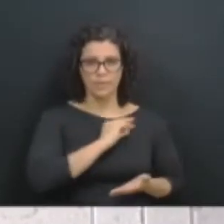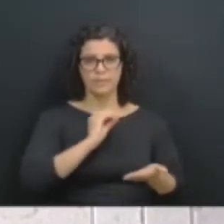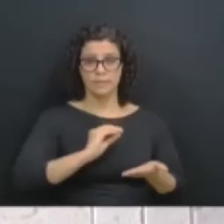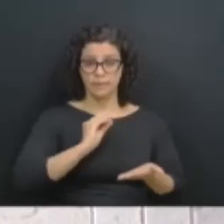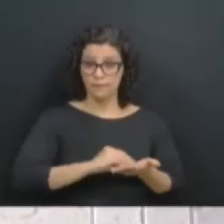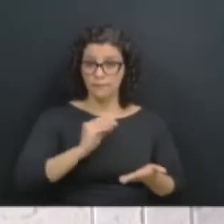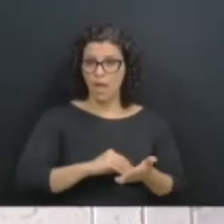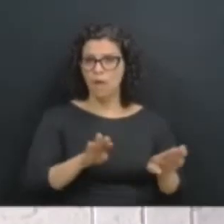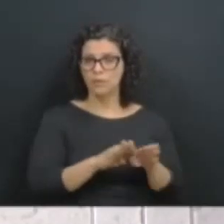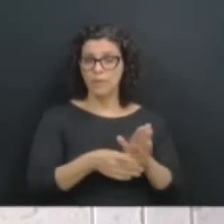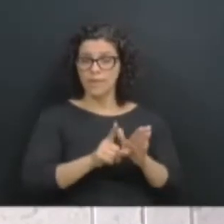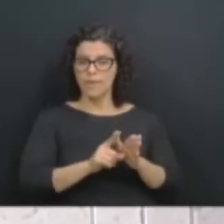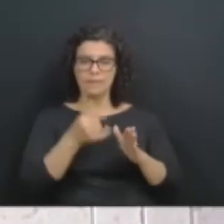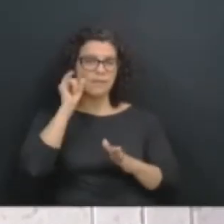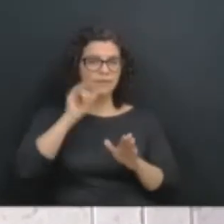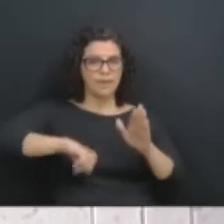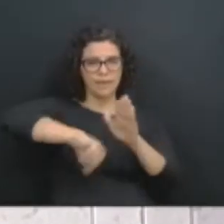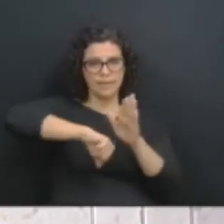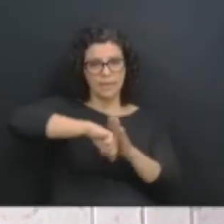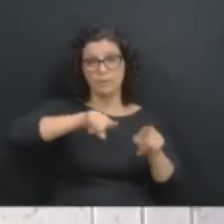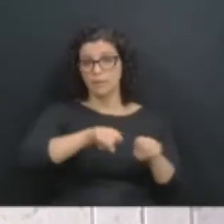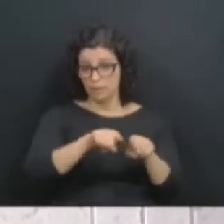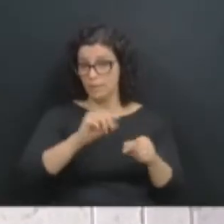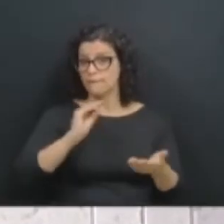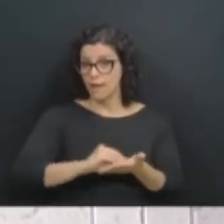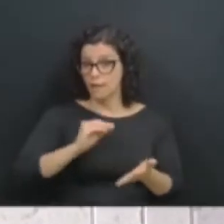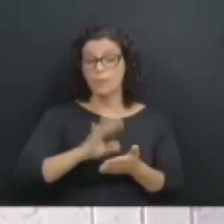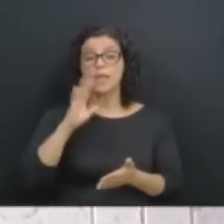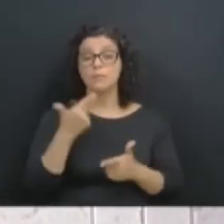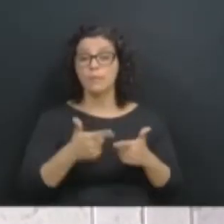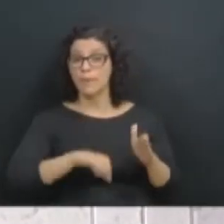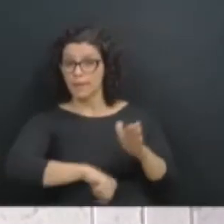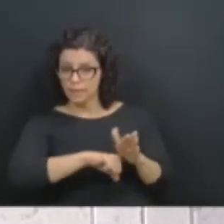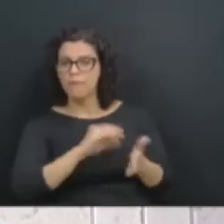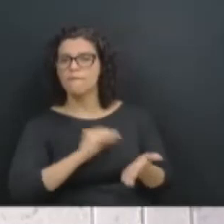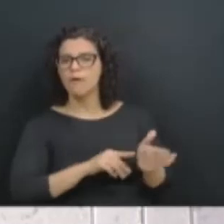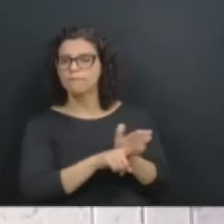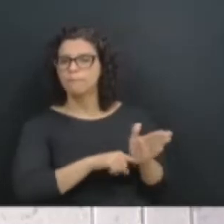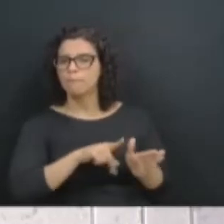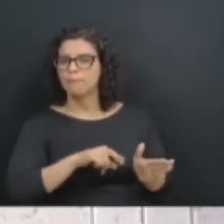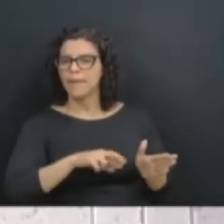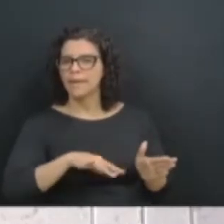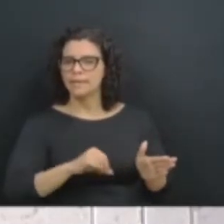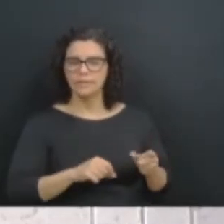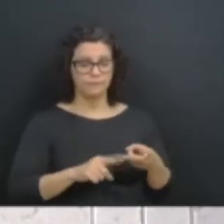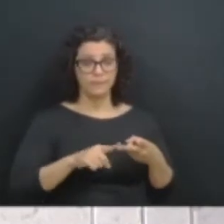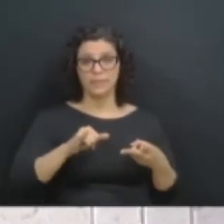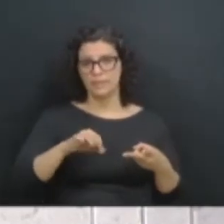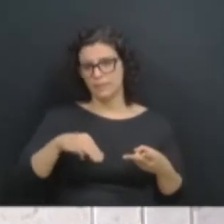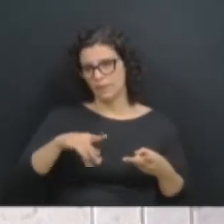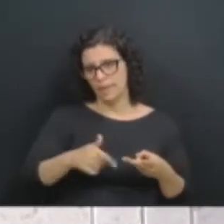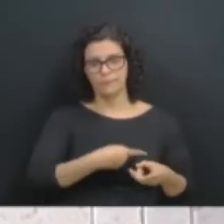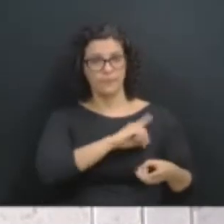de inteligência e antecipação do crime ou até para a solução do crime. Serviço de perícia, IML,